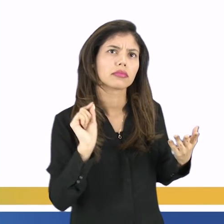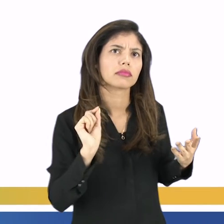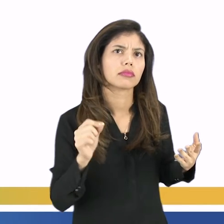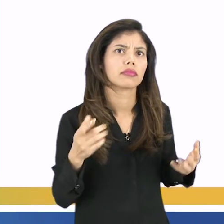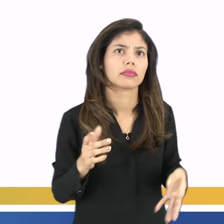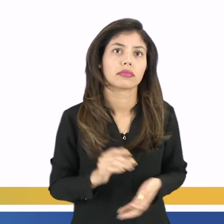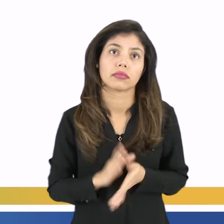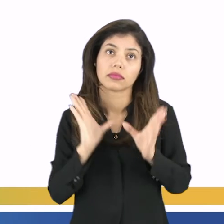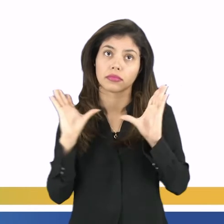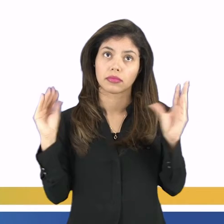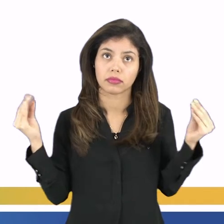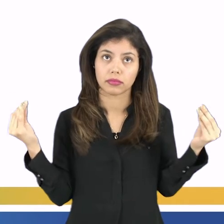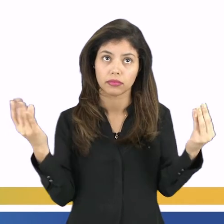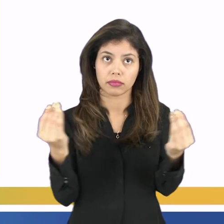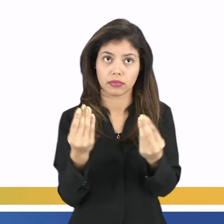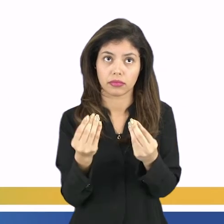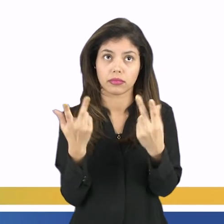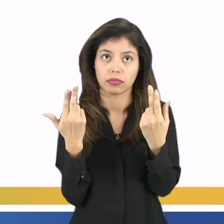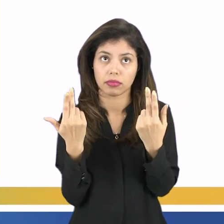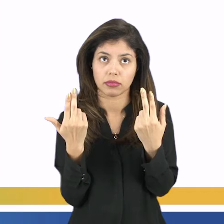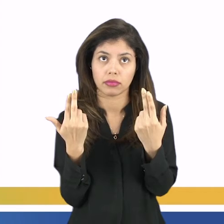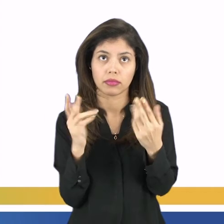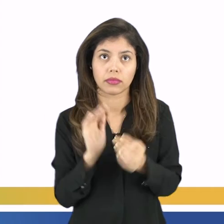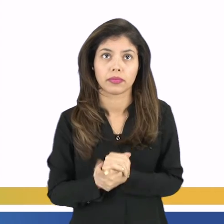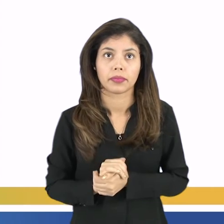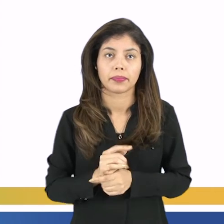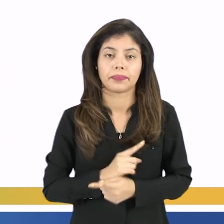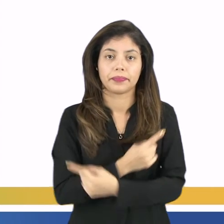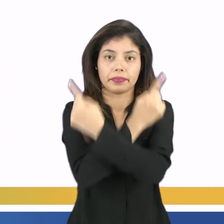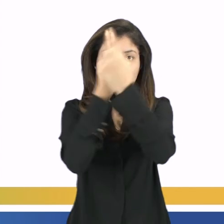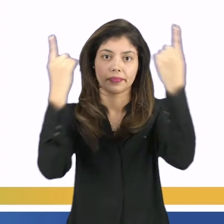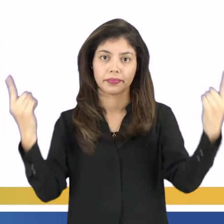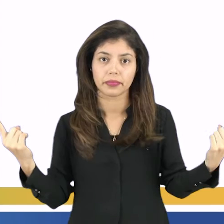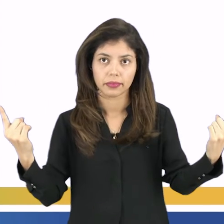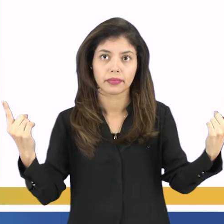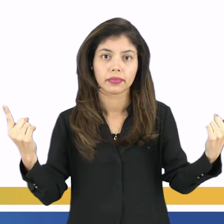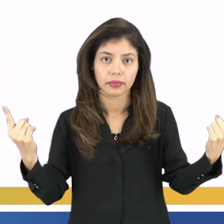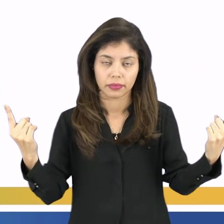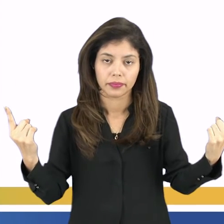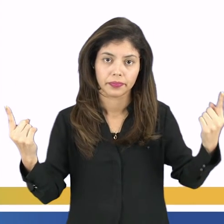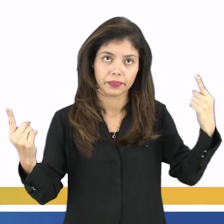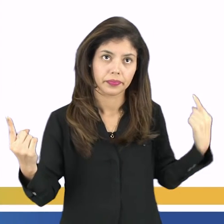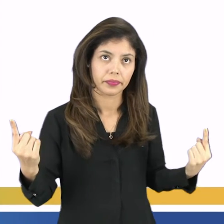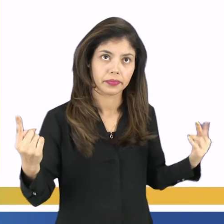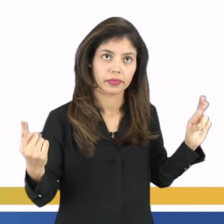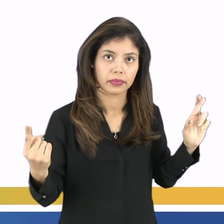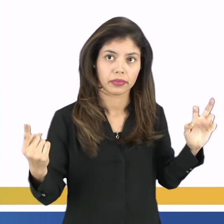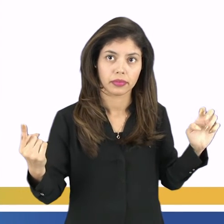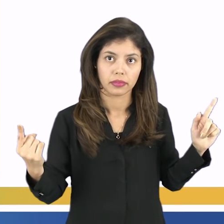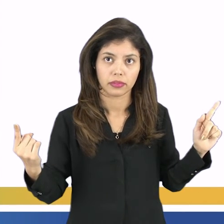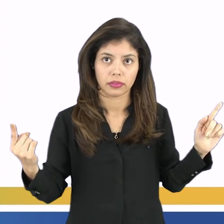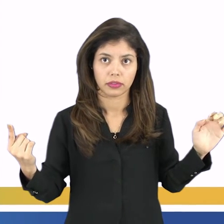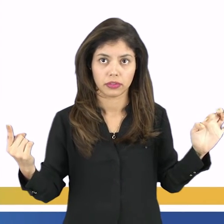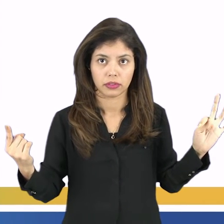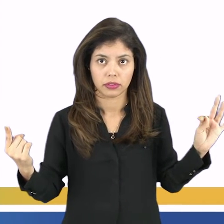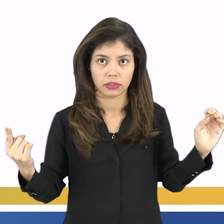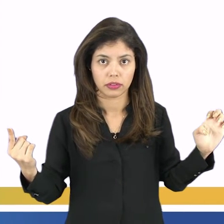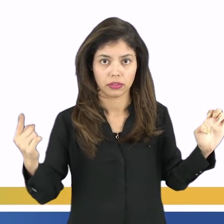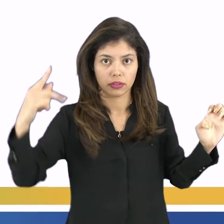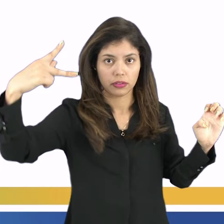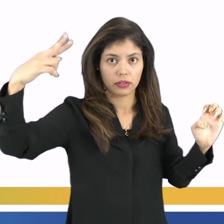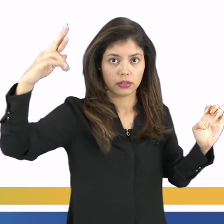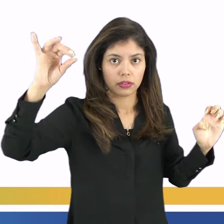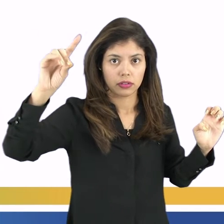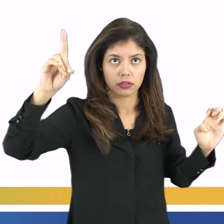cancelamentos? Substâncias iguais em lados contrários. Reagente e produto. Então, quem nós